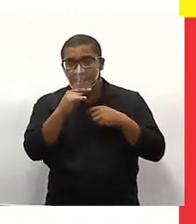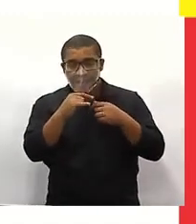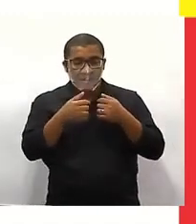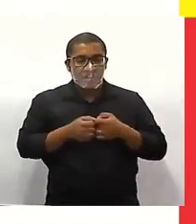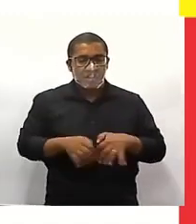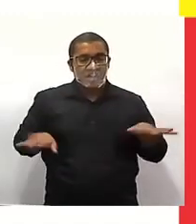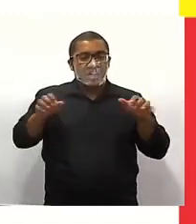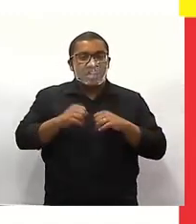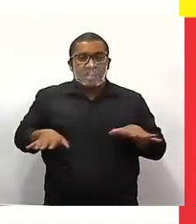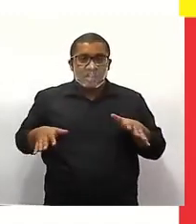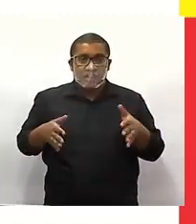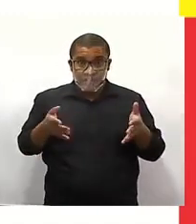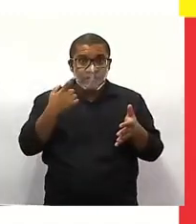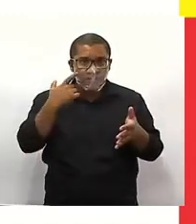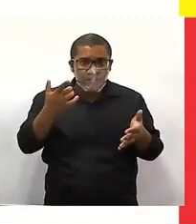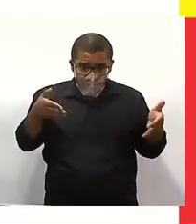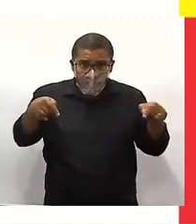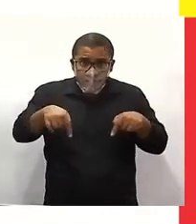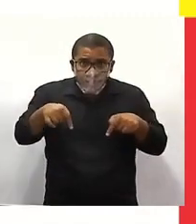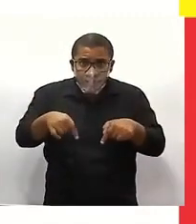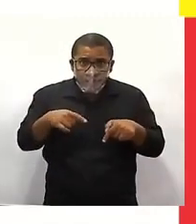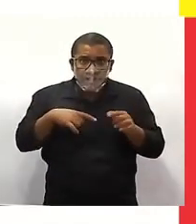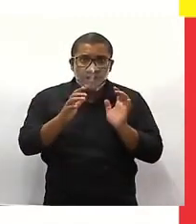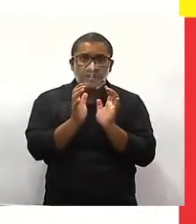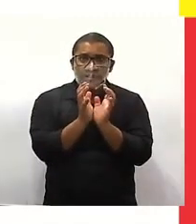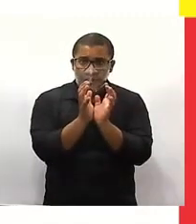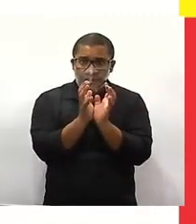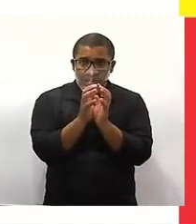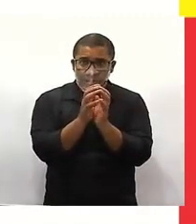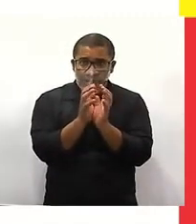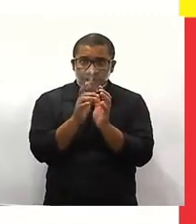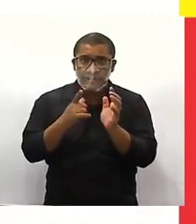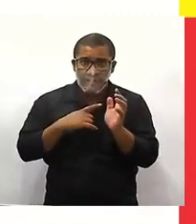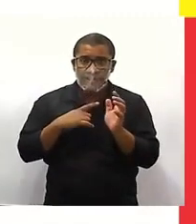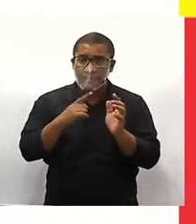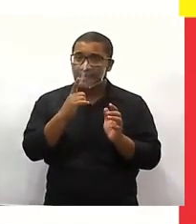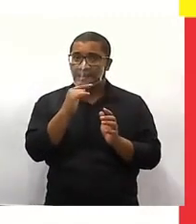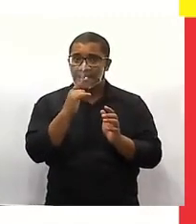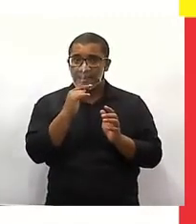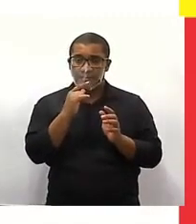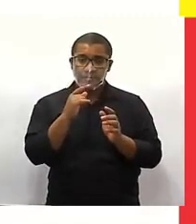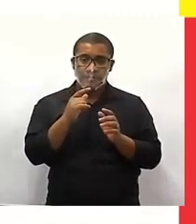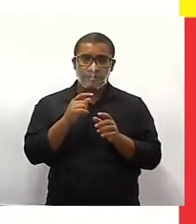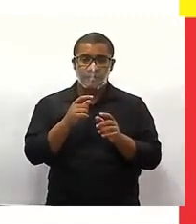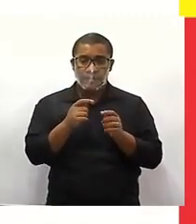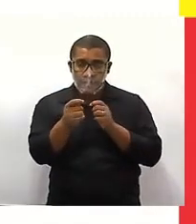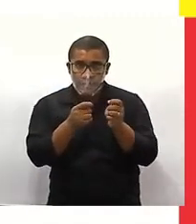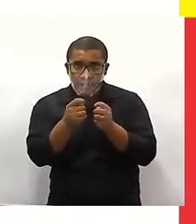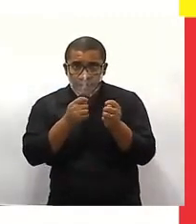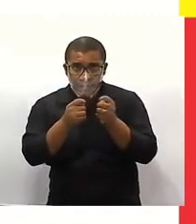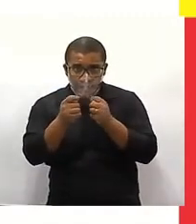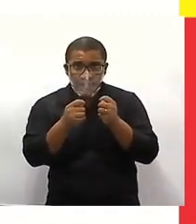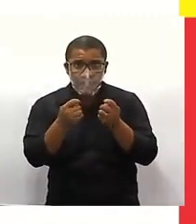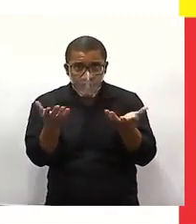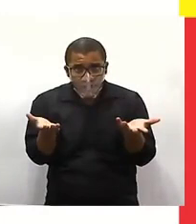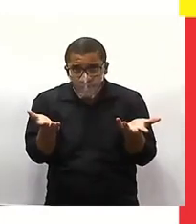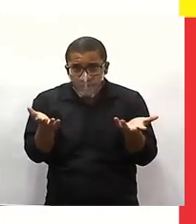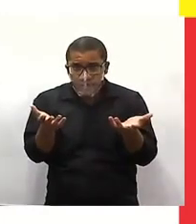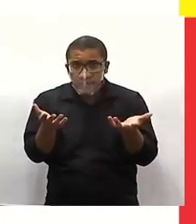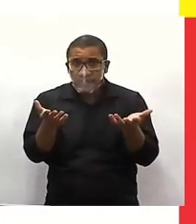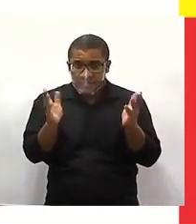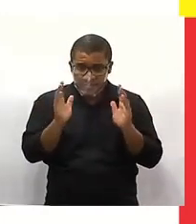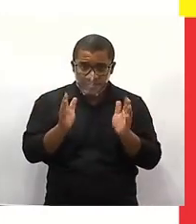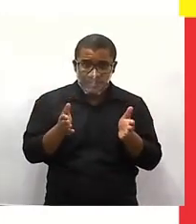Agora no Recife, vocês estão vendo aí nas notícias que vai ter um rodízio de água, né? Que já é ruim, vai ficar pior.